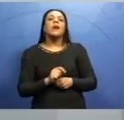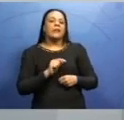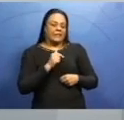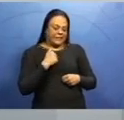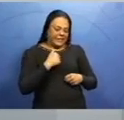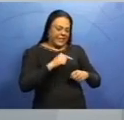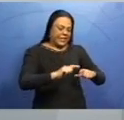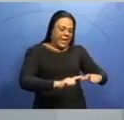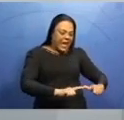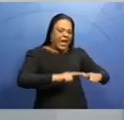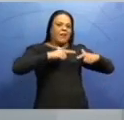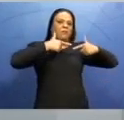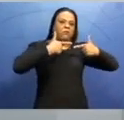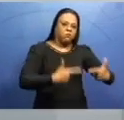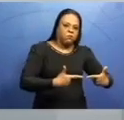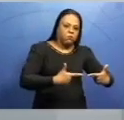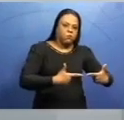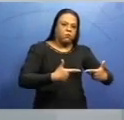Ação.